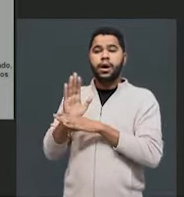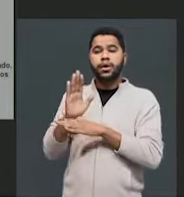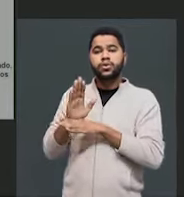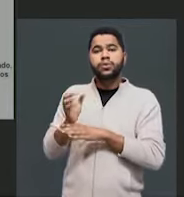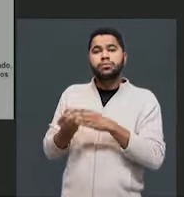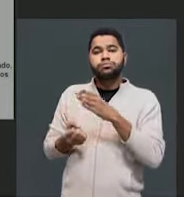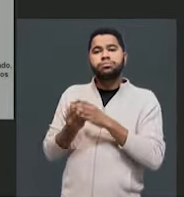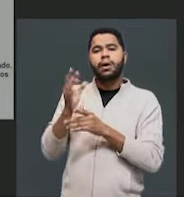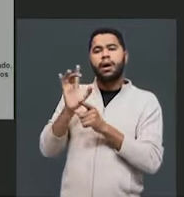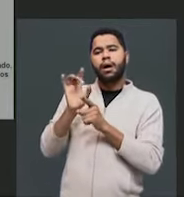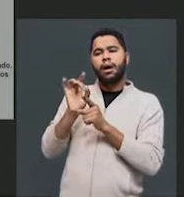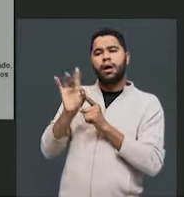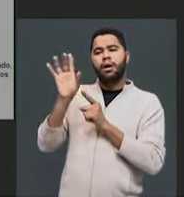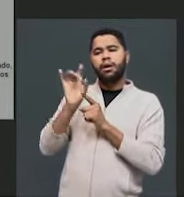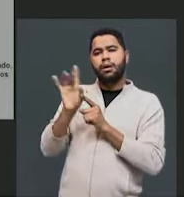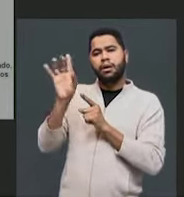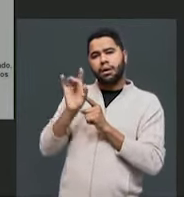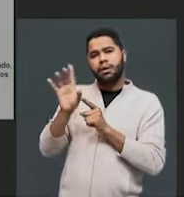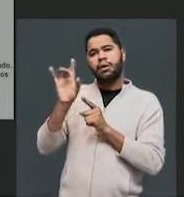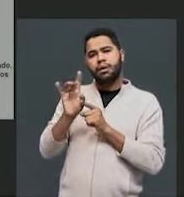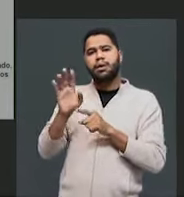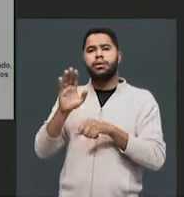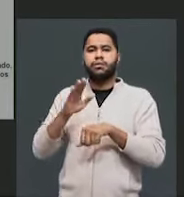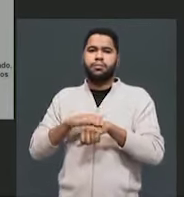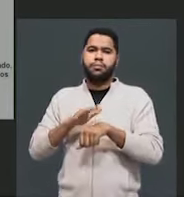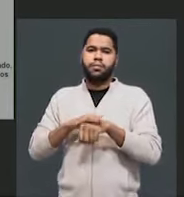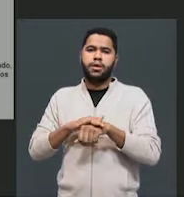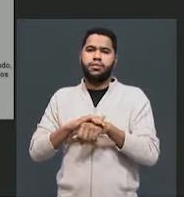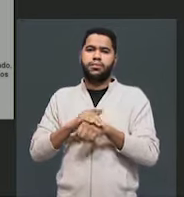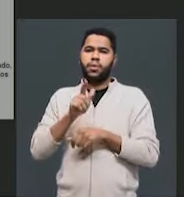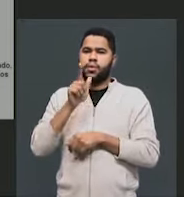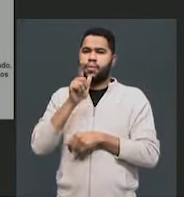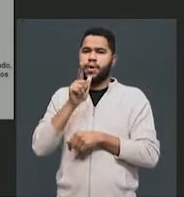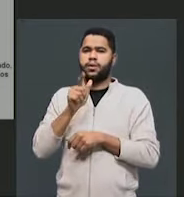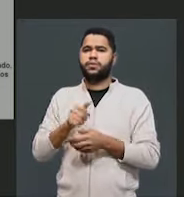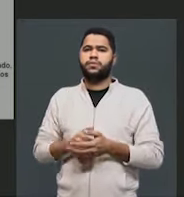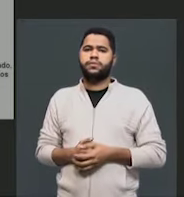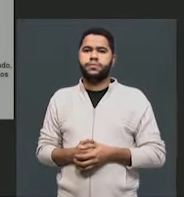o sêmen que vai sair, então, pelo pênis, ok?